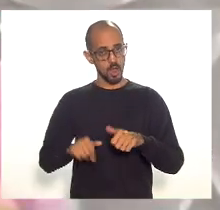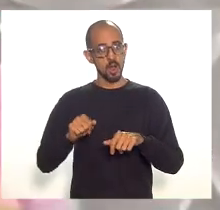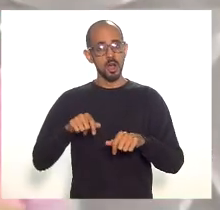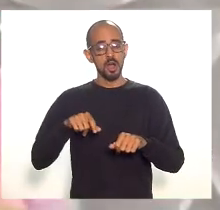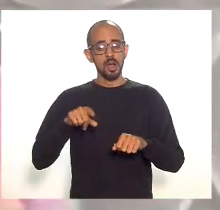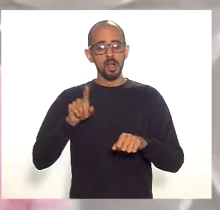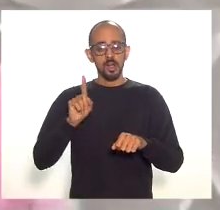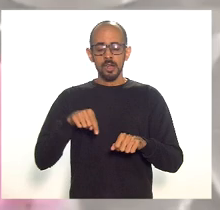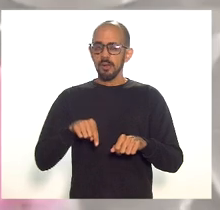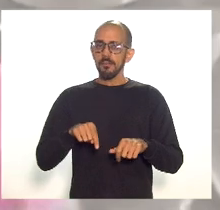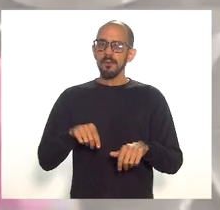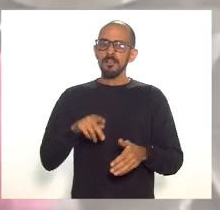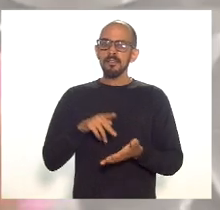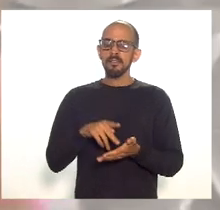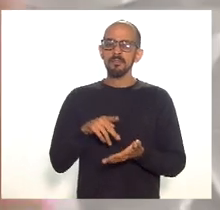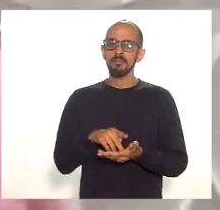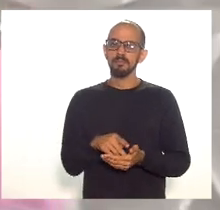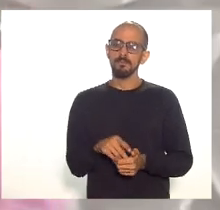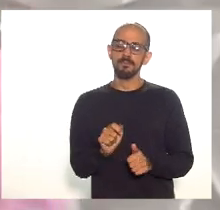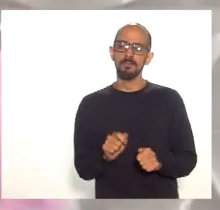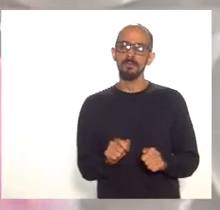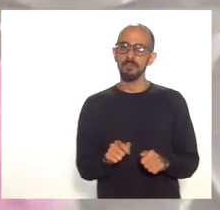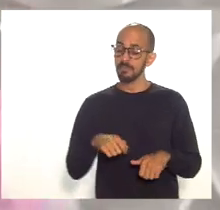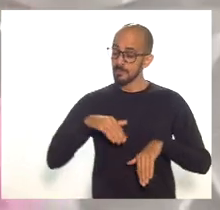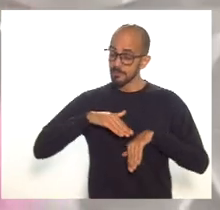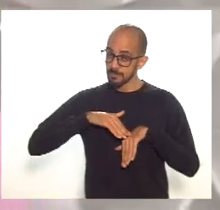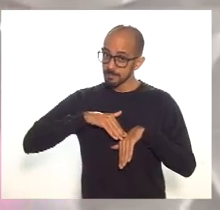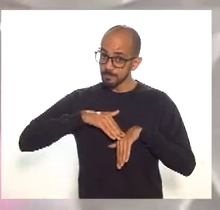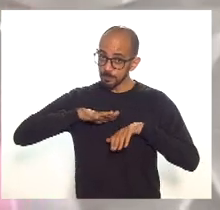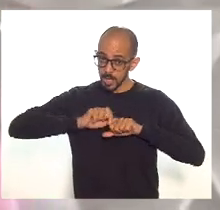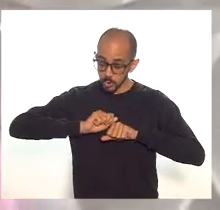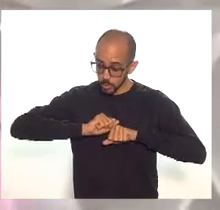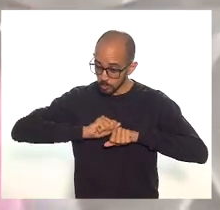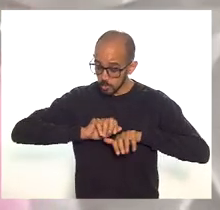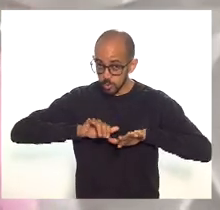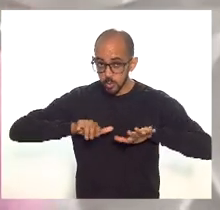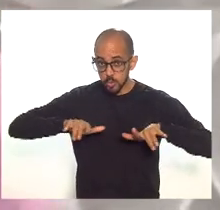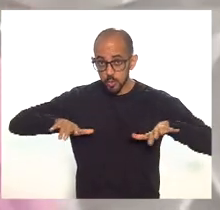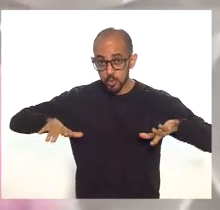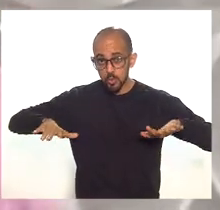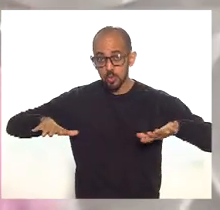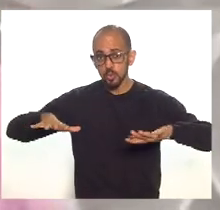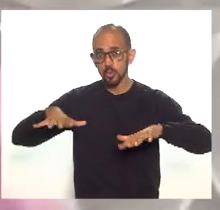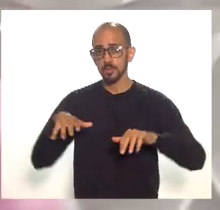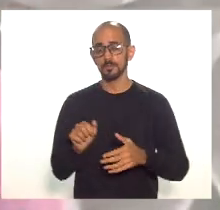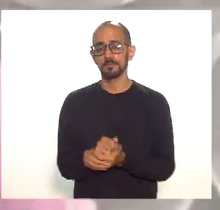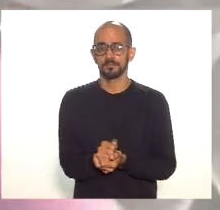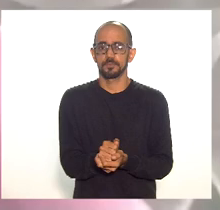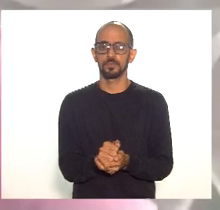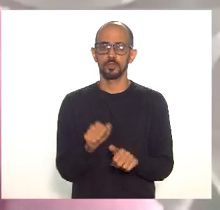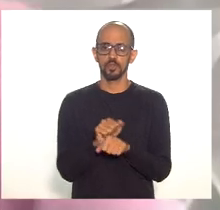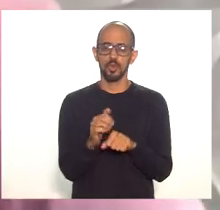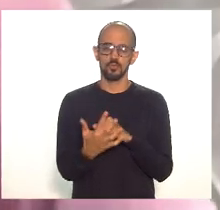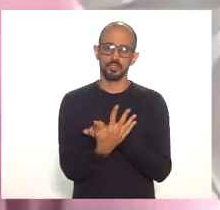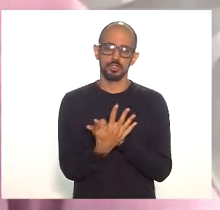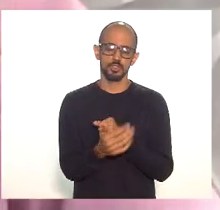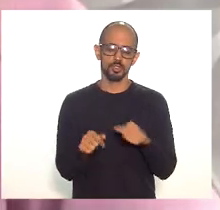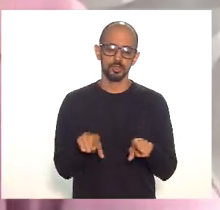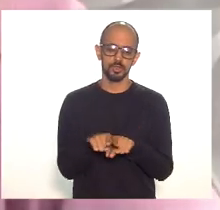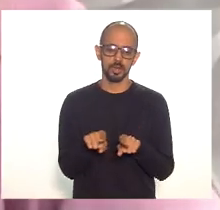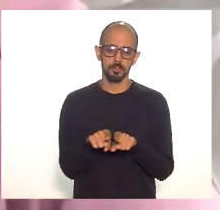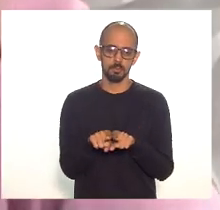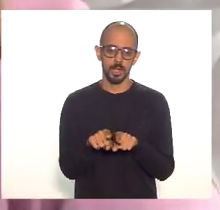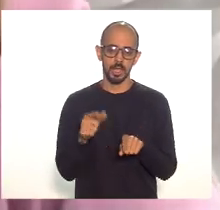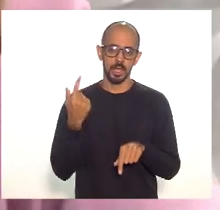é, sem dúvida nenhuma, o maior condutor da contaminação de Covid-19, né? E também a